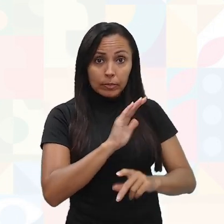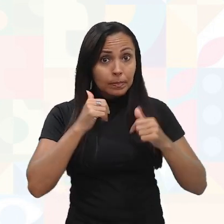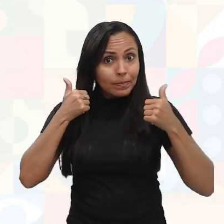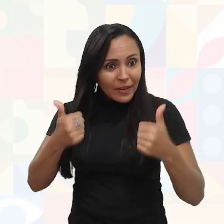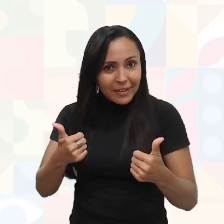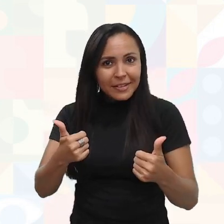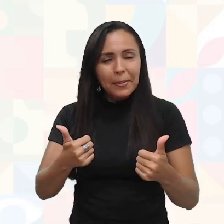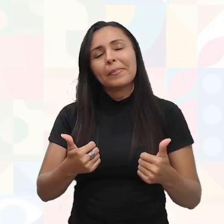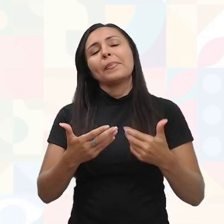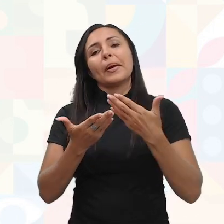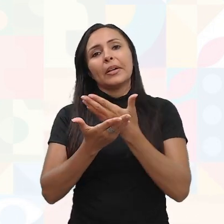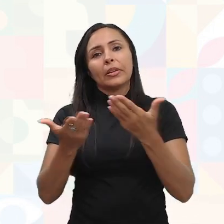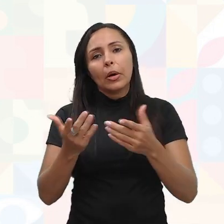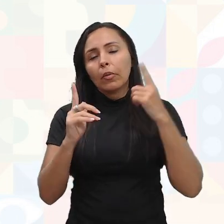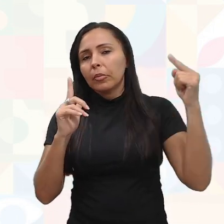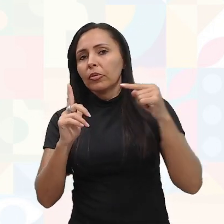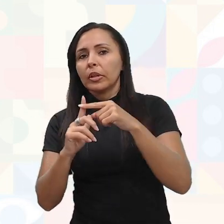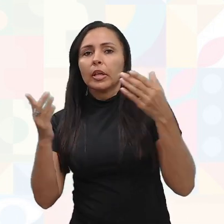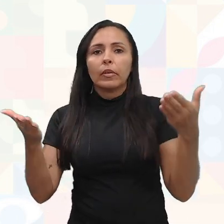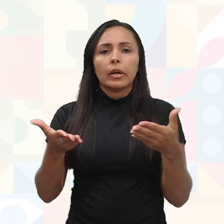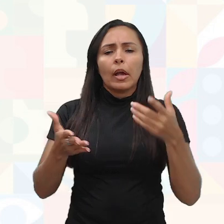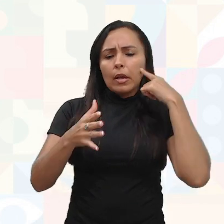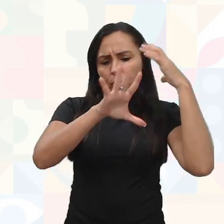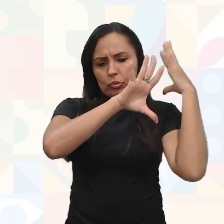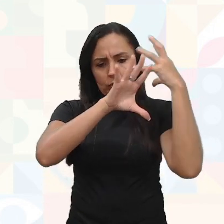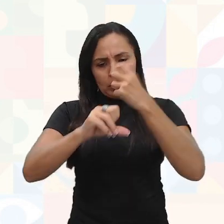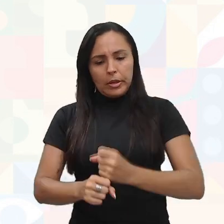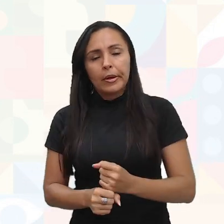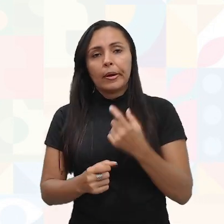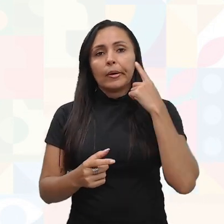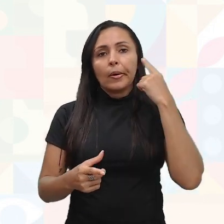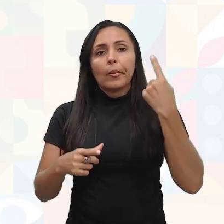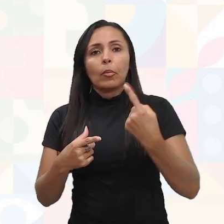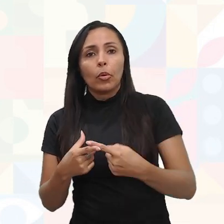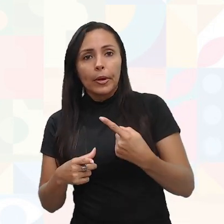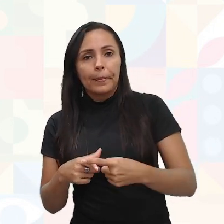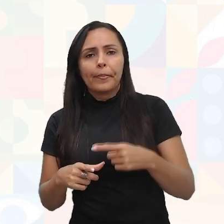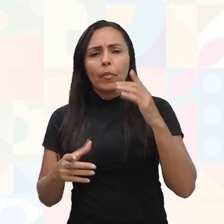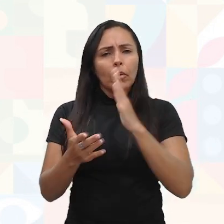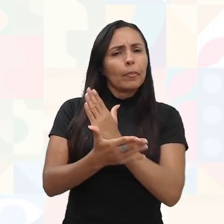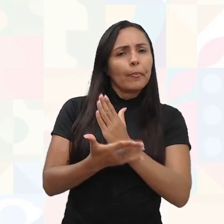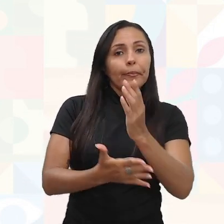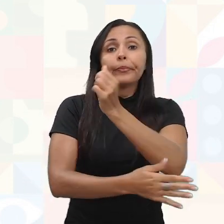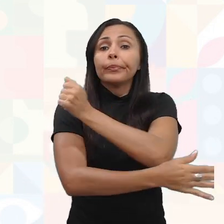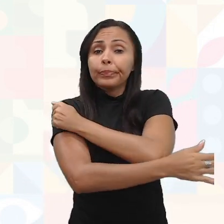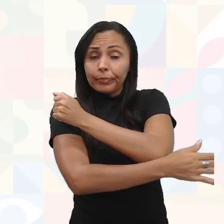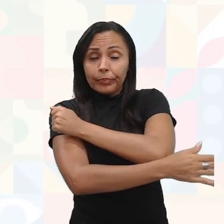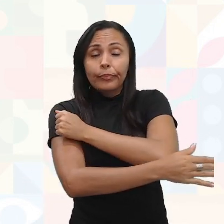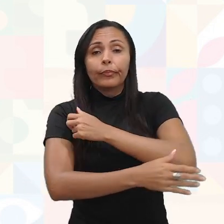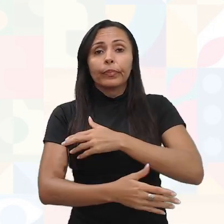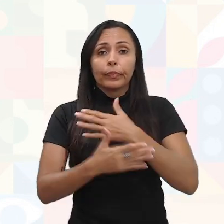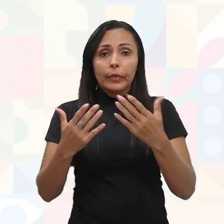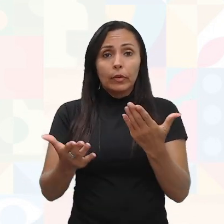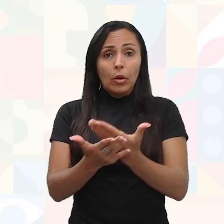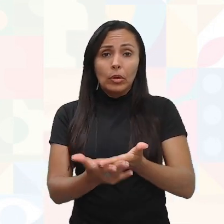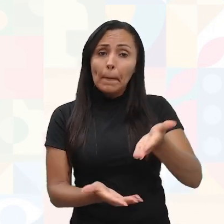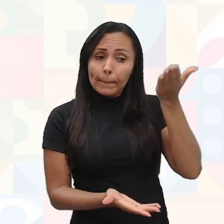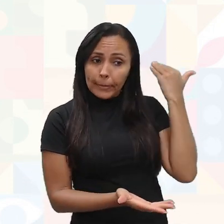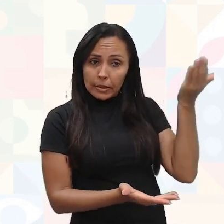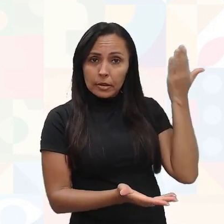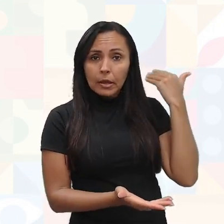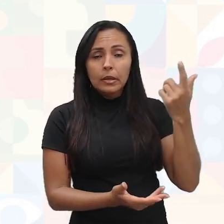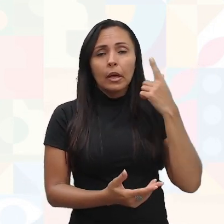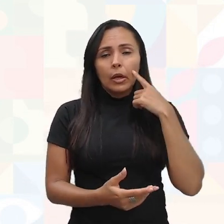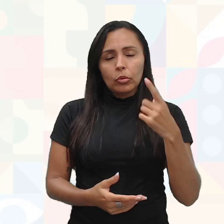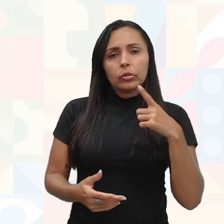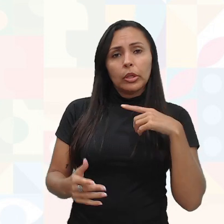beleza? O intuito aqui é fazer de fato um resumo, porque para muitos estudantes, né, conforme as aulas passadas, eu